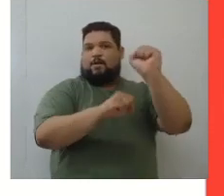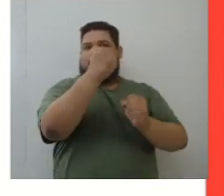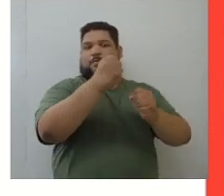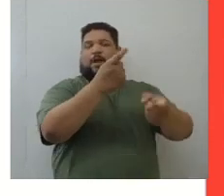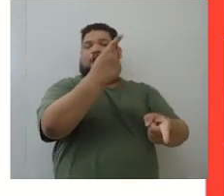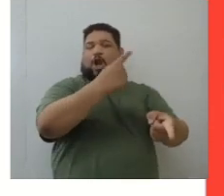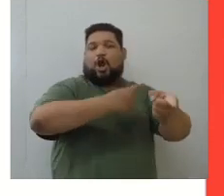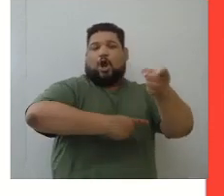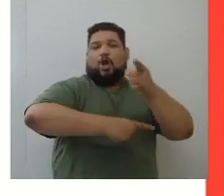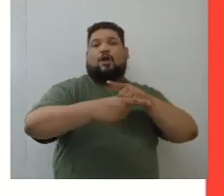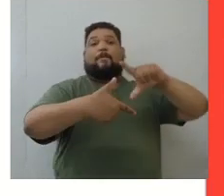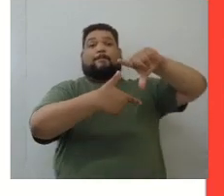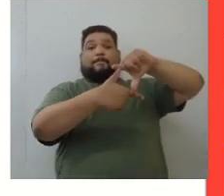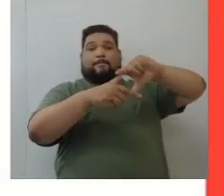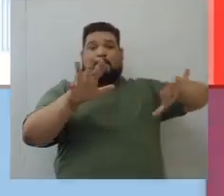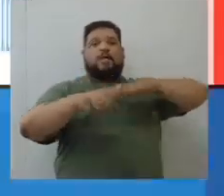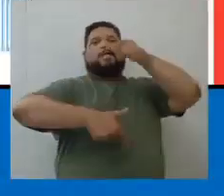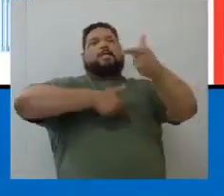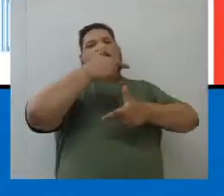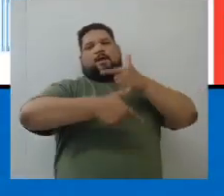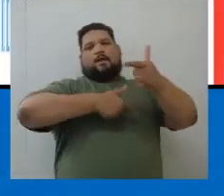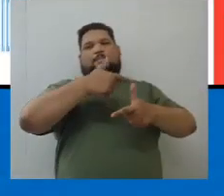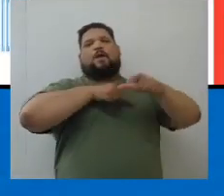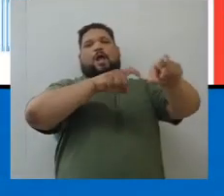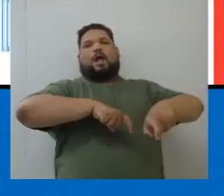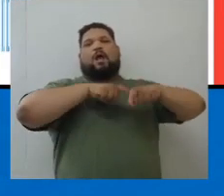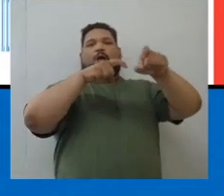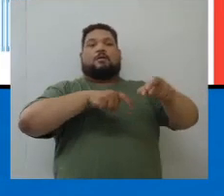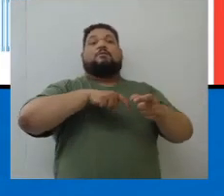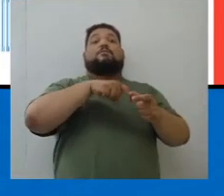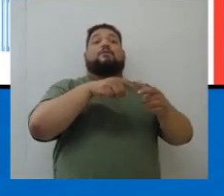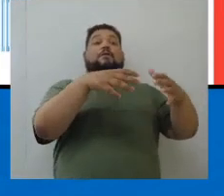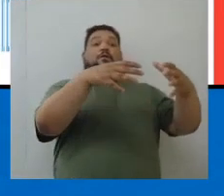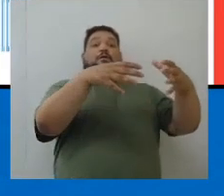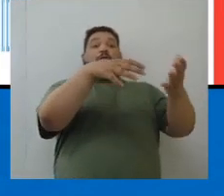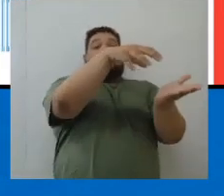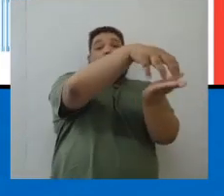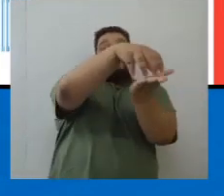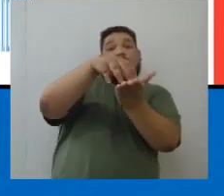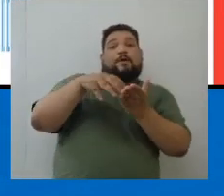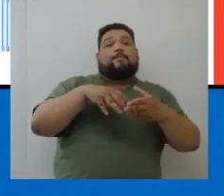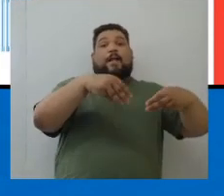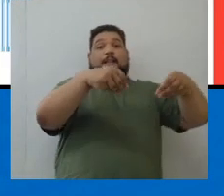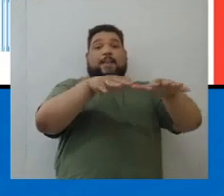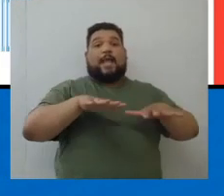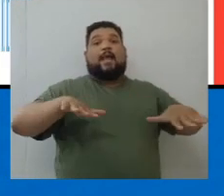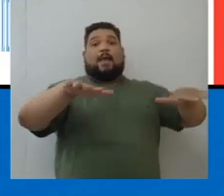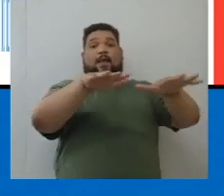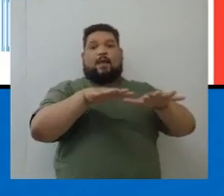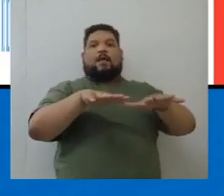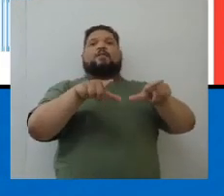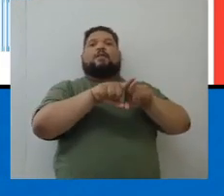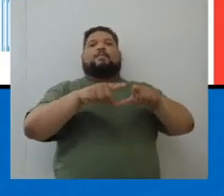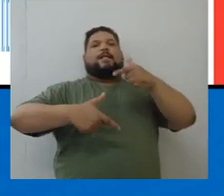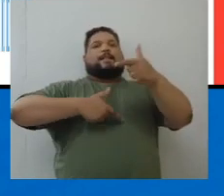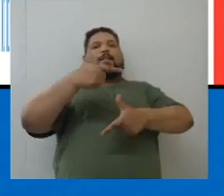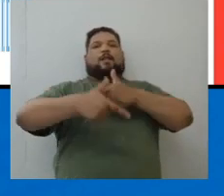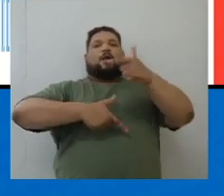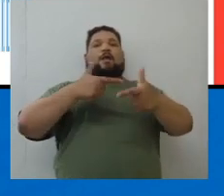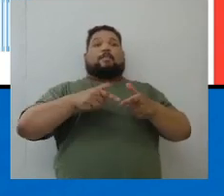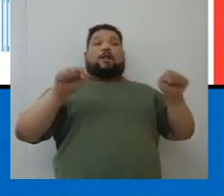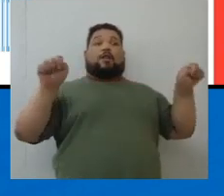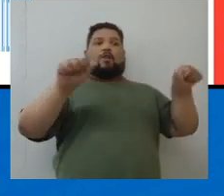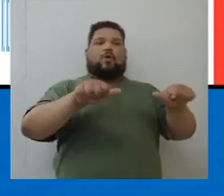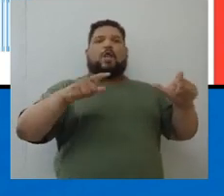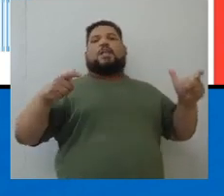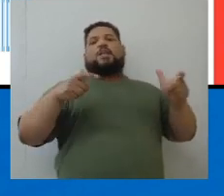impulsionar a modernização da atividade agrícola, concentrando terras e diminuindo a oferta de postos de trabalho. Isso vai